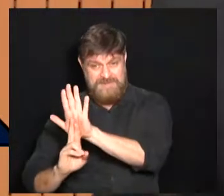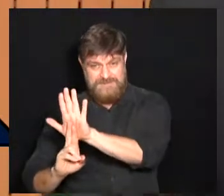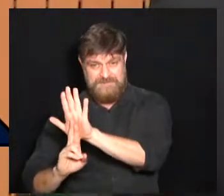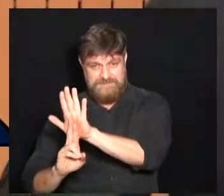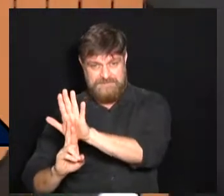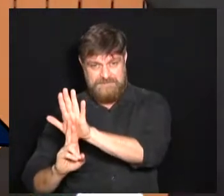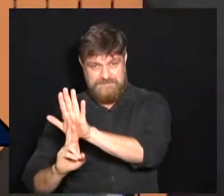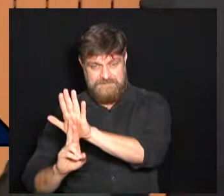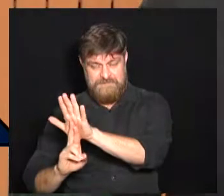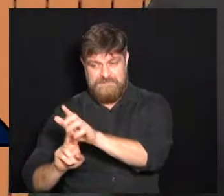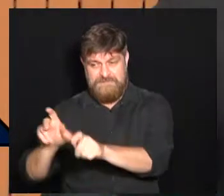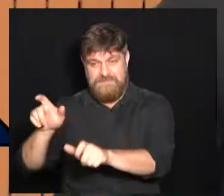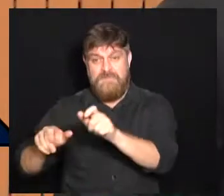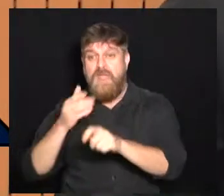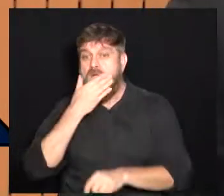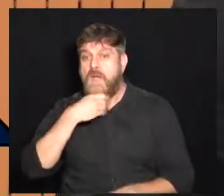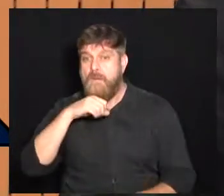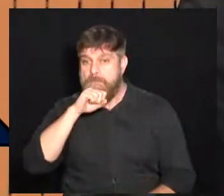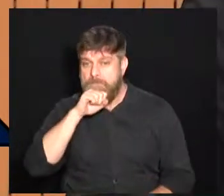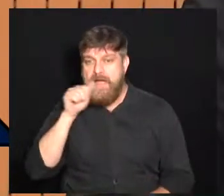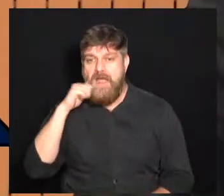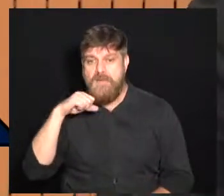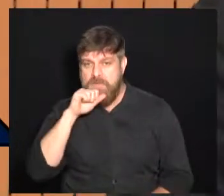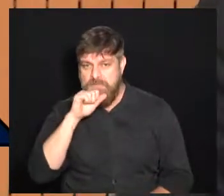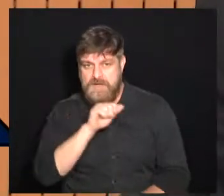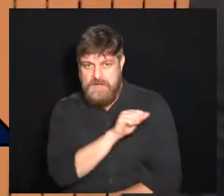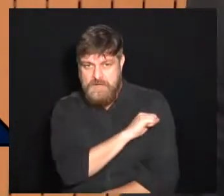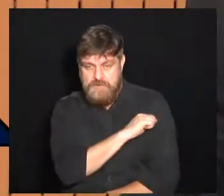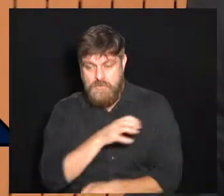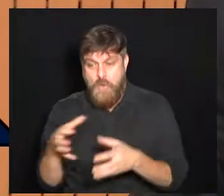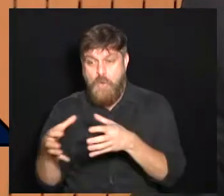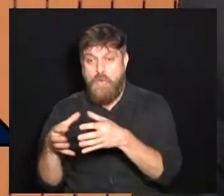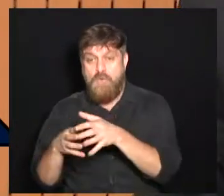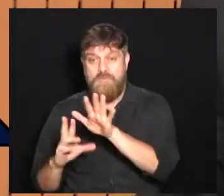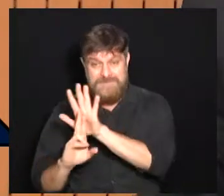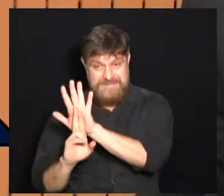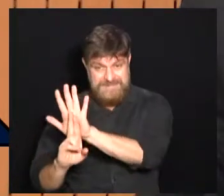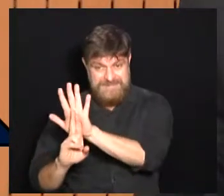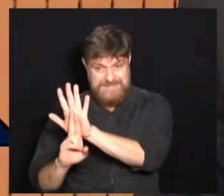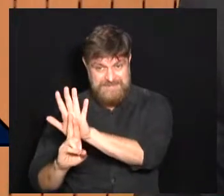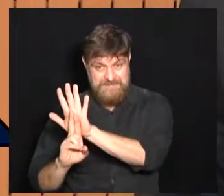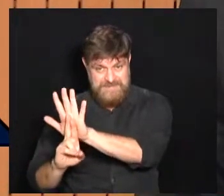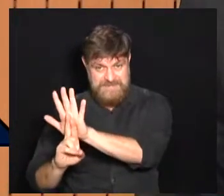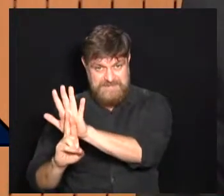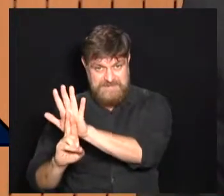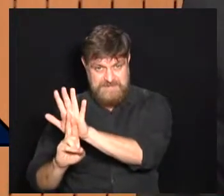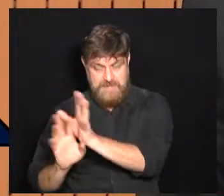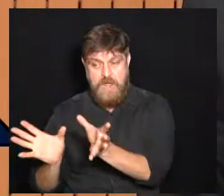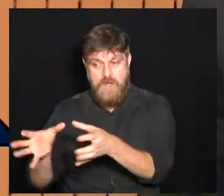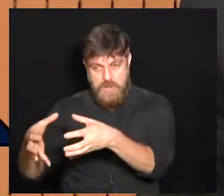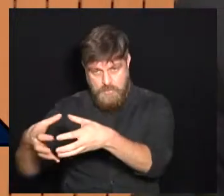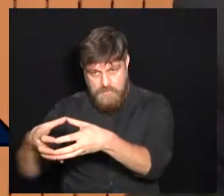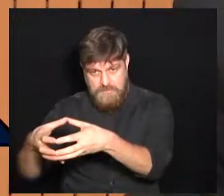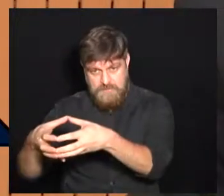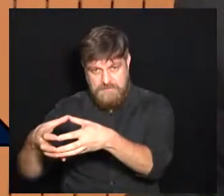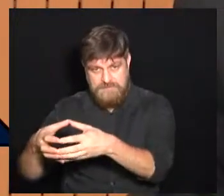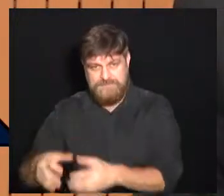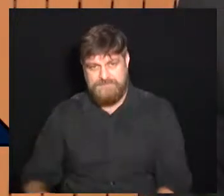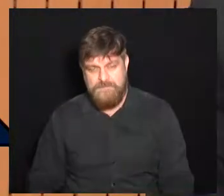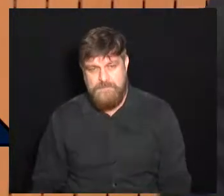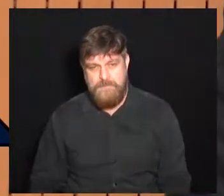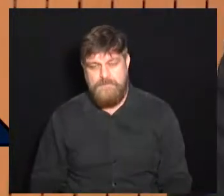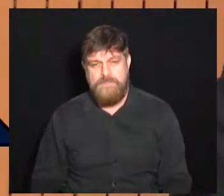representantes dos pais e alunos, tem que ser uma comissão de representantes de pais, certo?